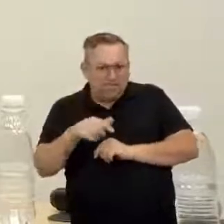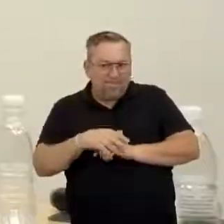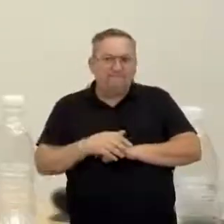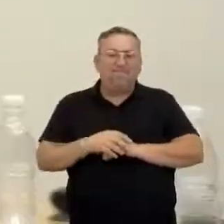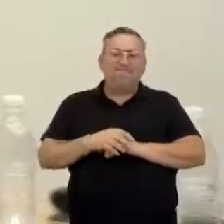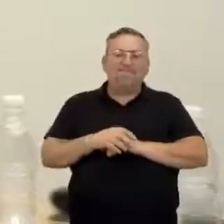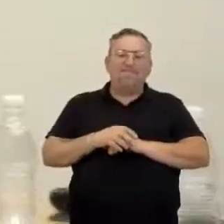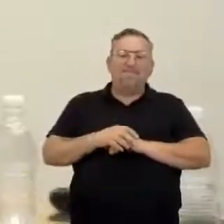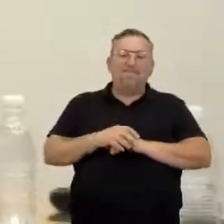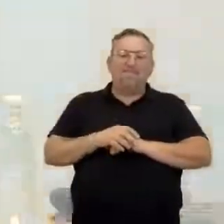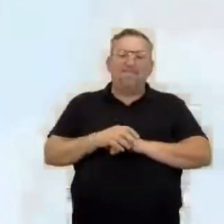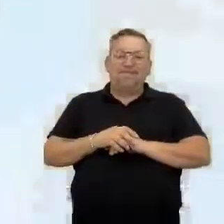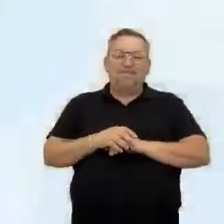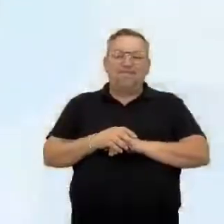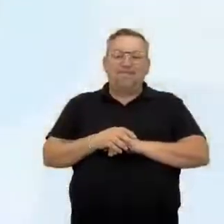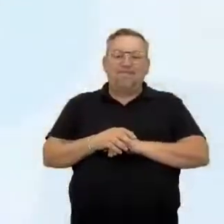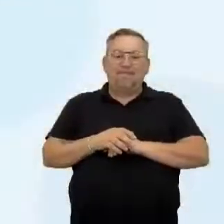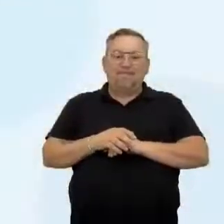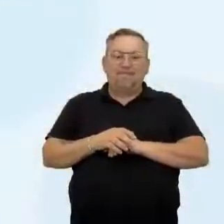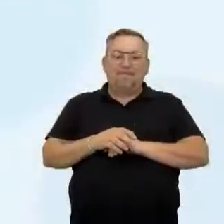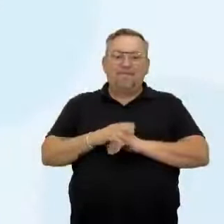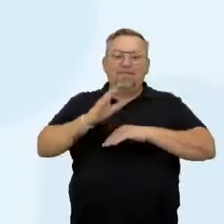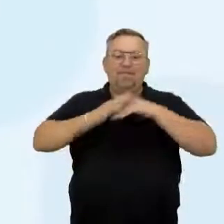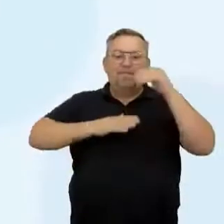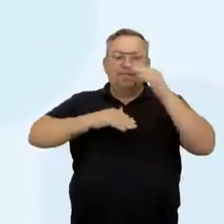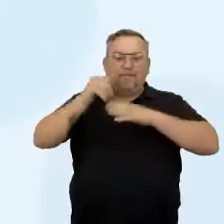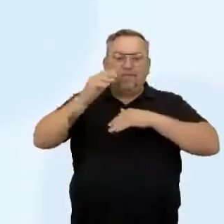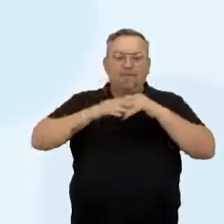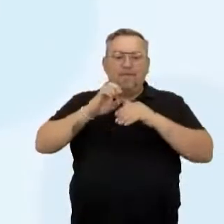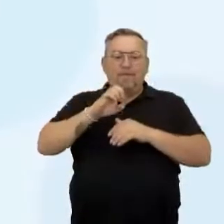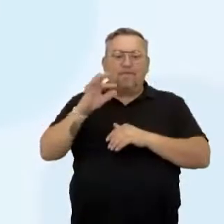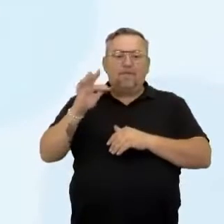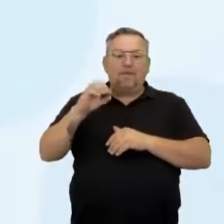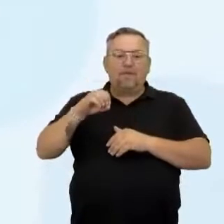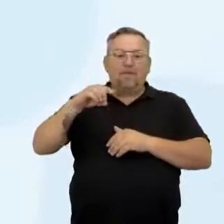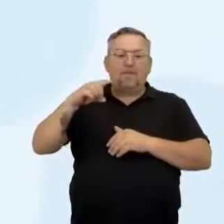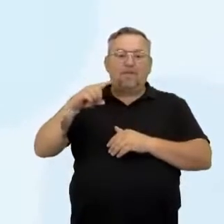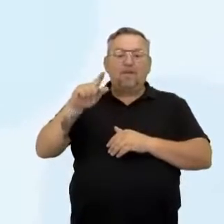bom. Vamos lá. Habilidade do currículo